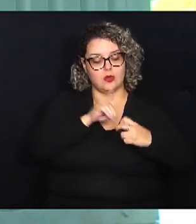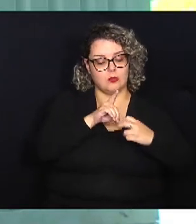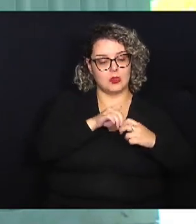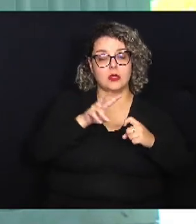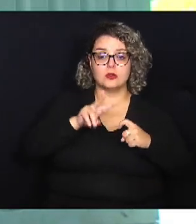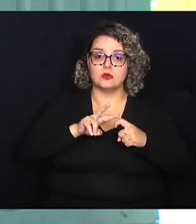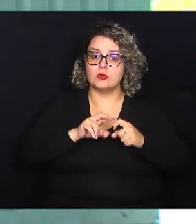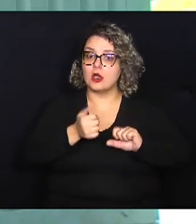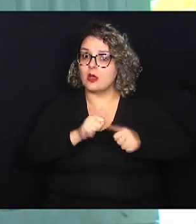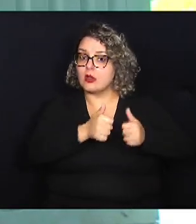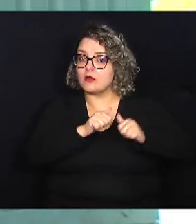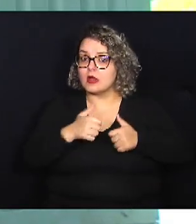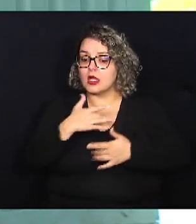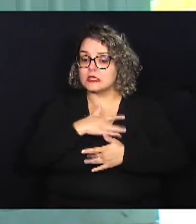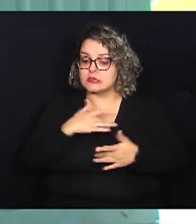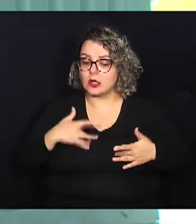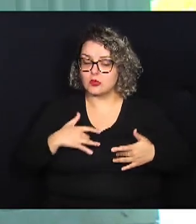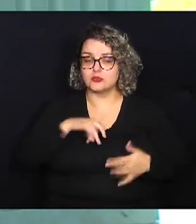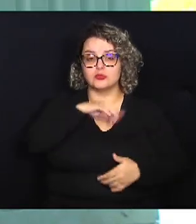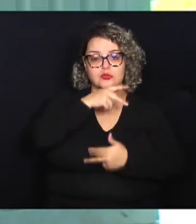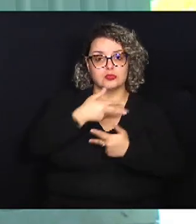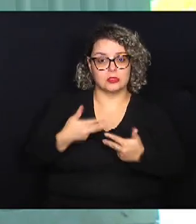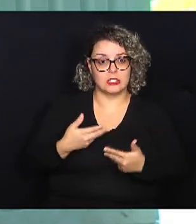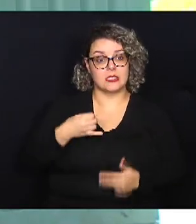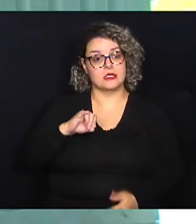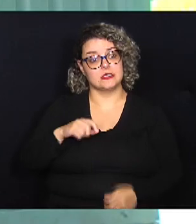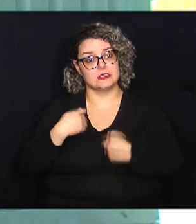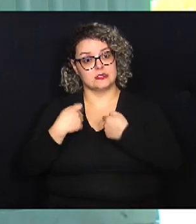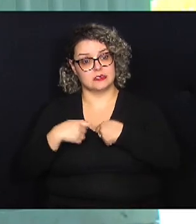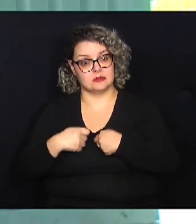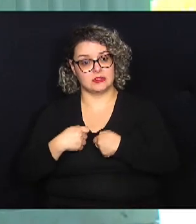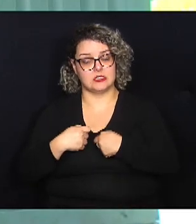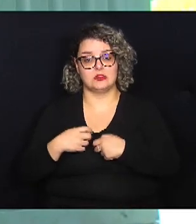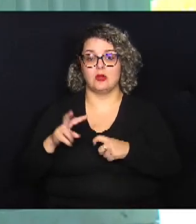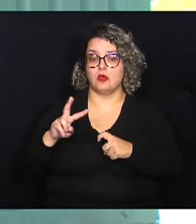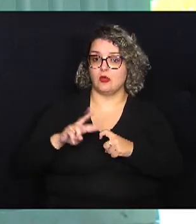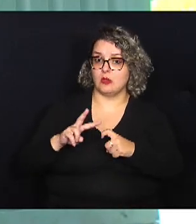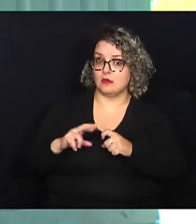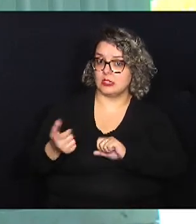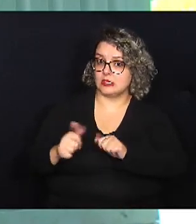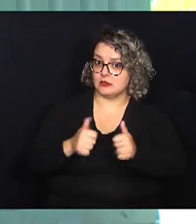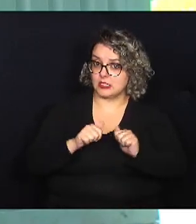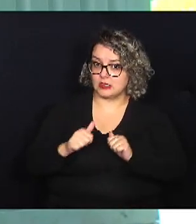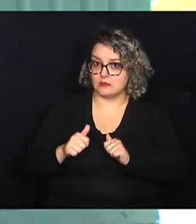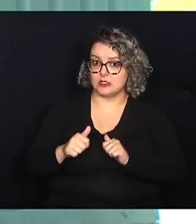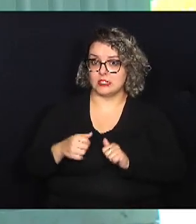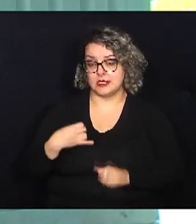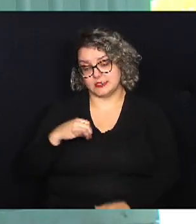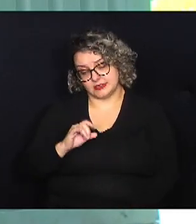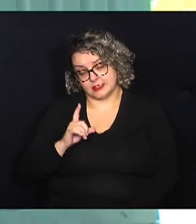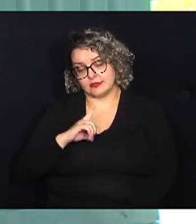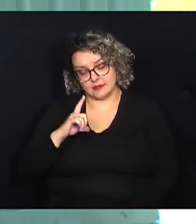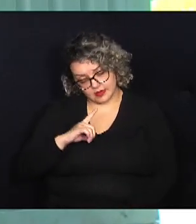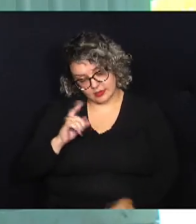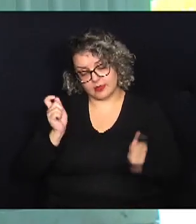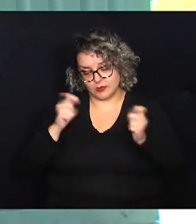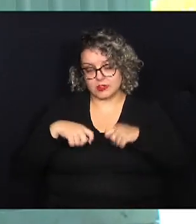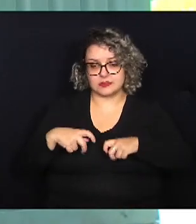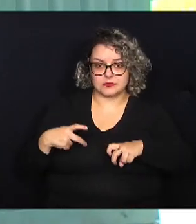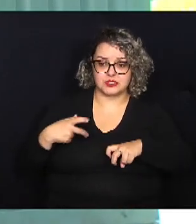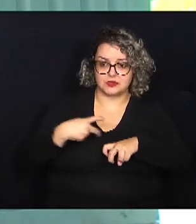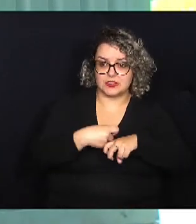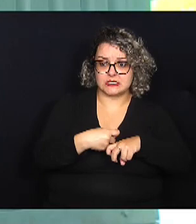avaliar a condição do animal, e caso necessário, o veterinário avalia a possibilidade de vacinação ou de